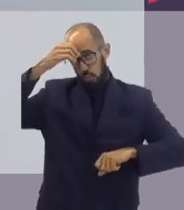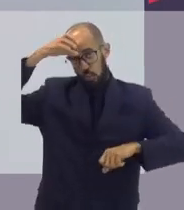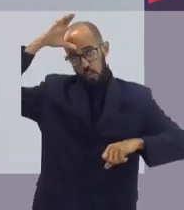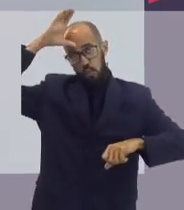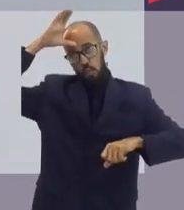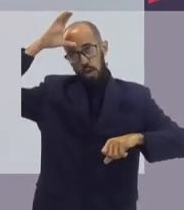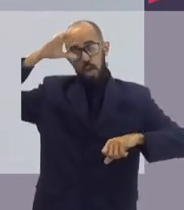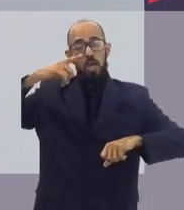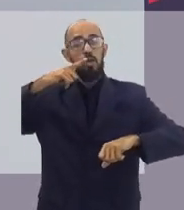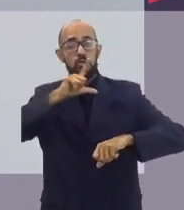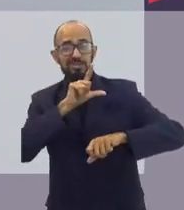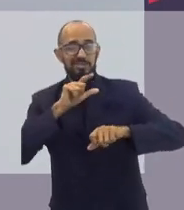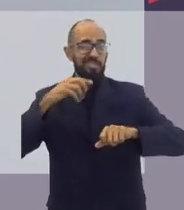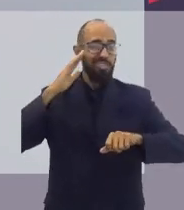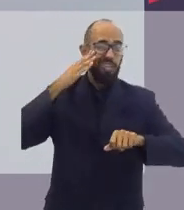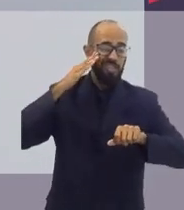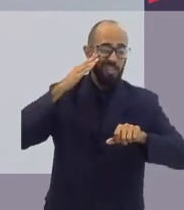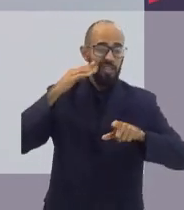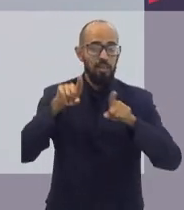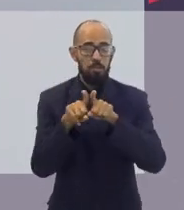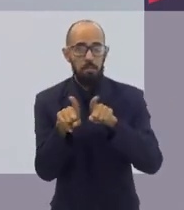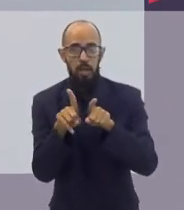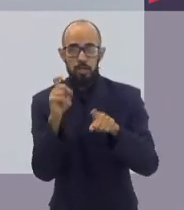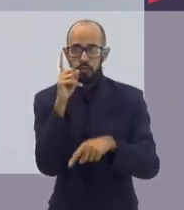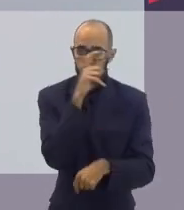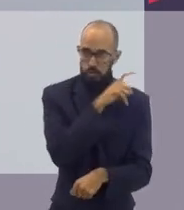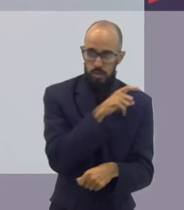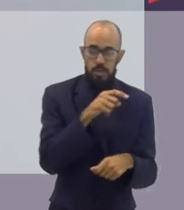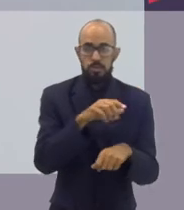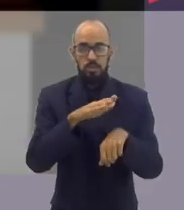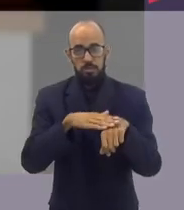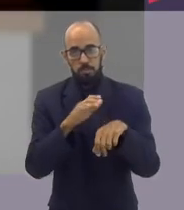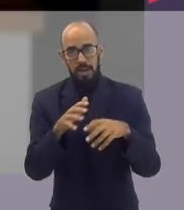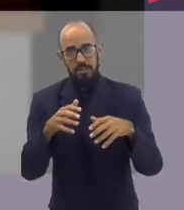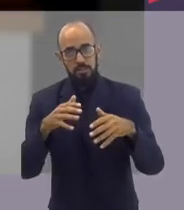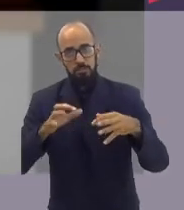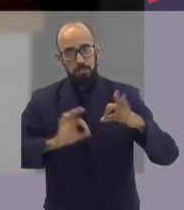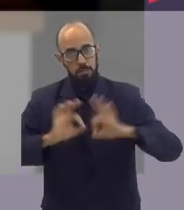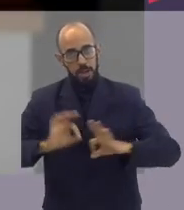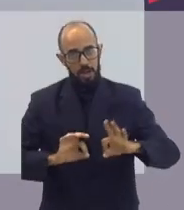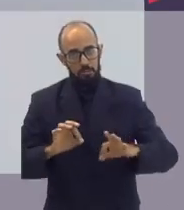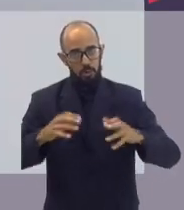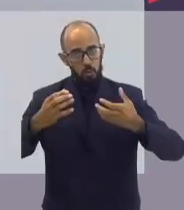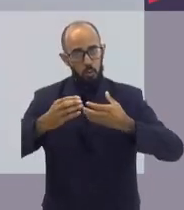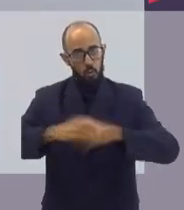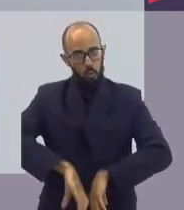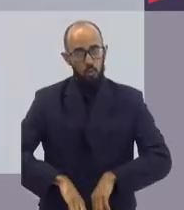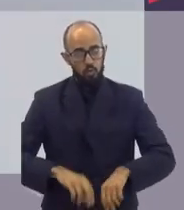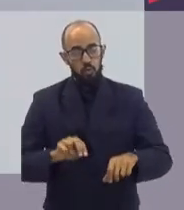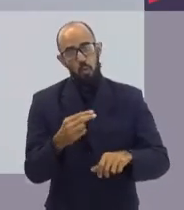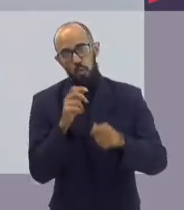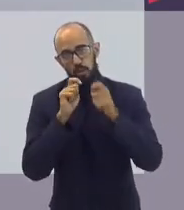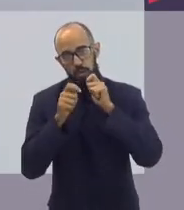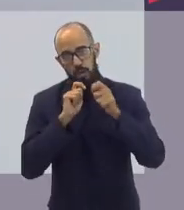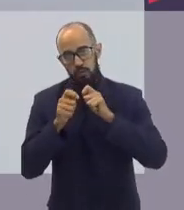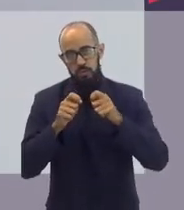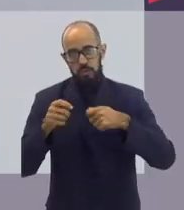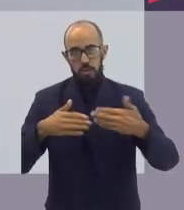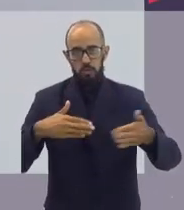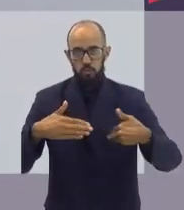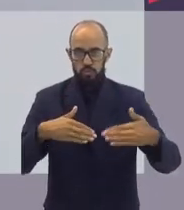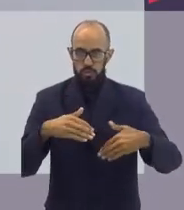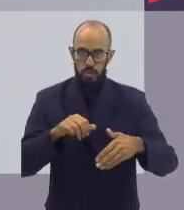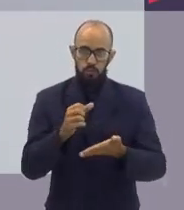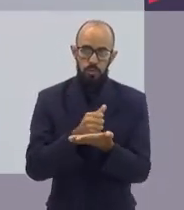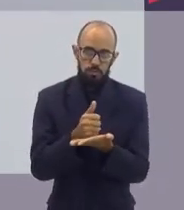maior noção, né, da dificuldade e seja mais preparado para eventual concurso ou entrevista na indústria farmacêutica,